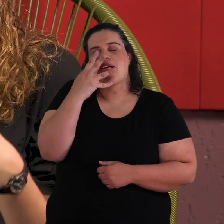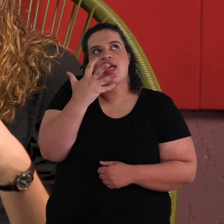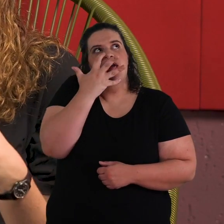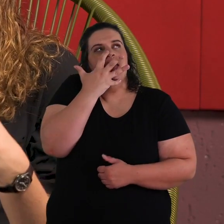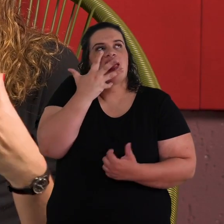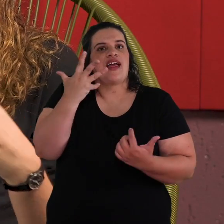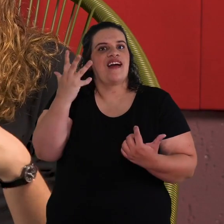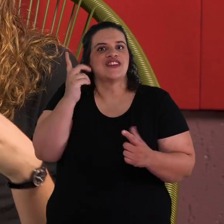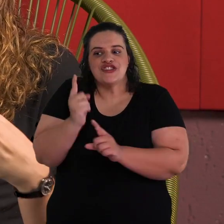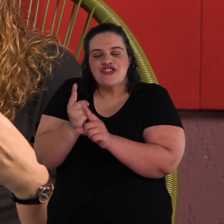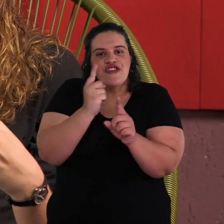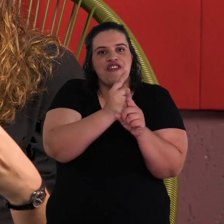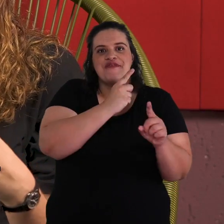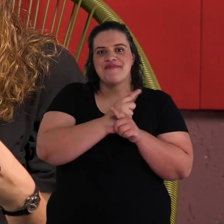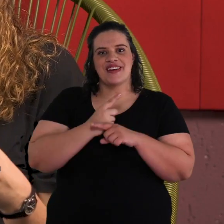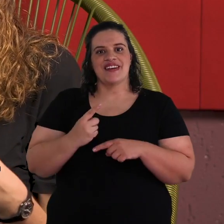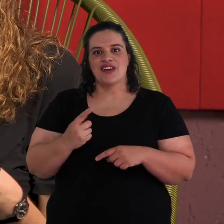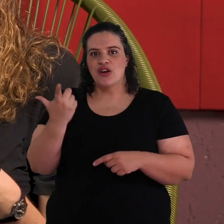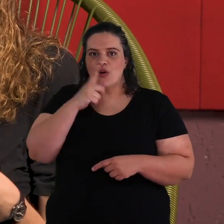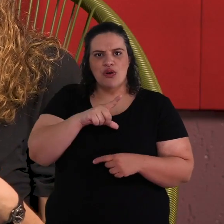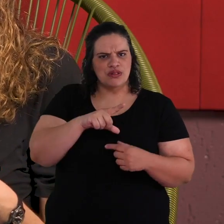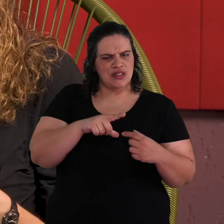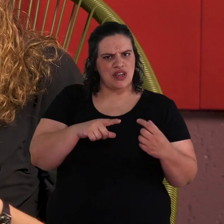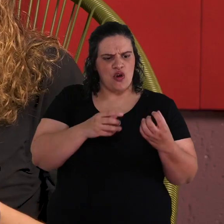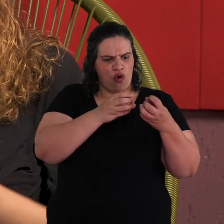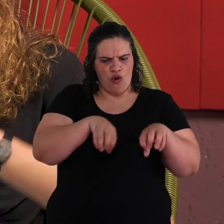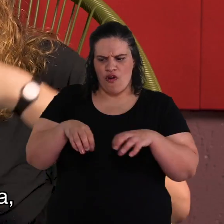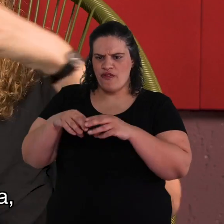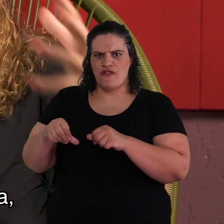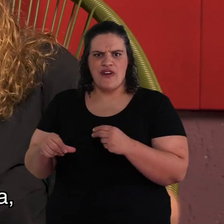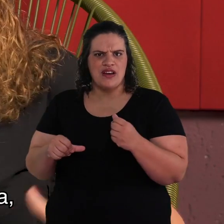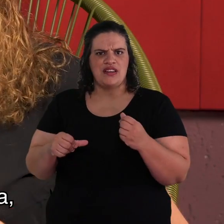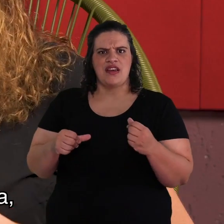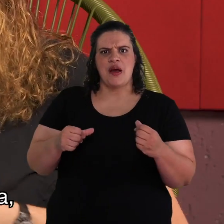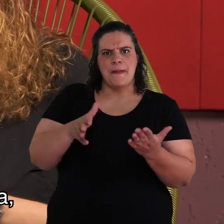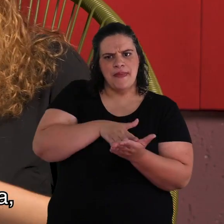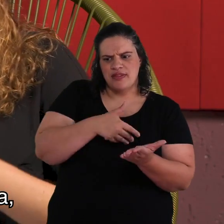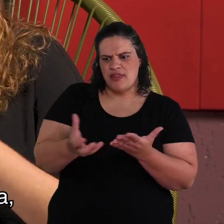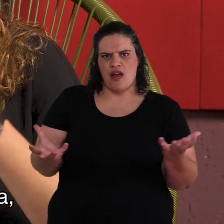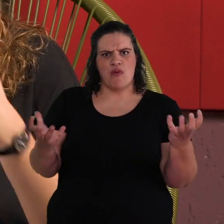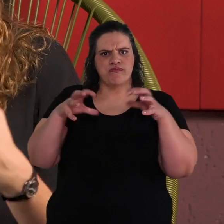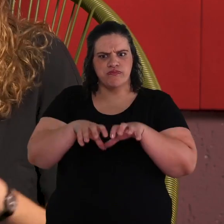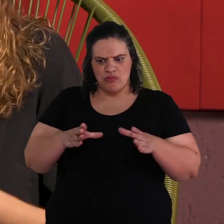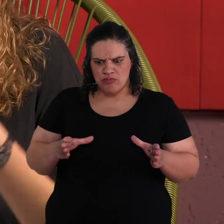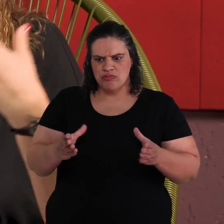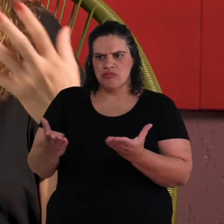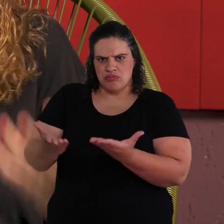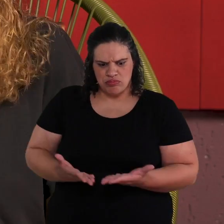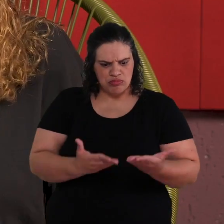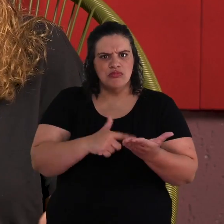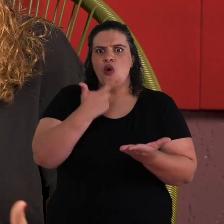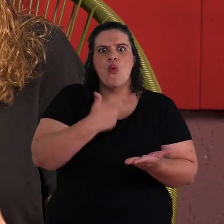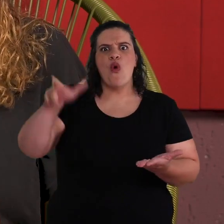um encanto, né, uma descoberta, aquela coisa de você conseguir misturar um ovo com uma farinha, com a manteiga, colocar na forma e virar